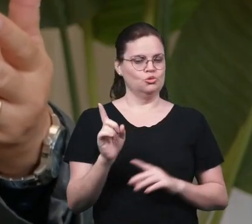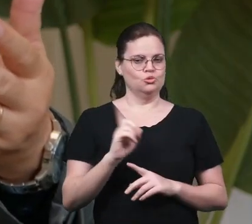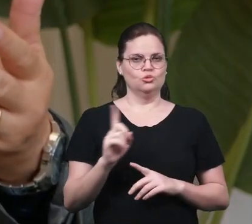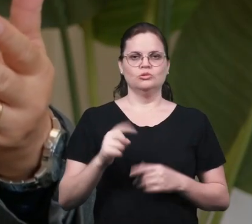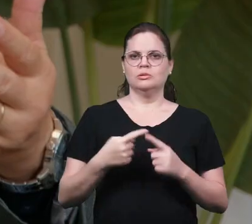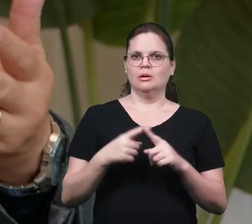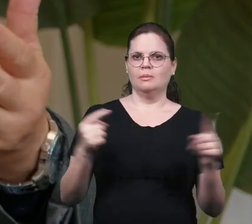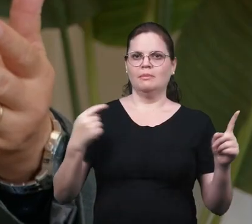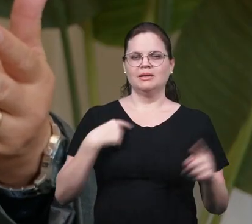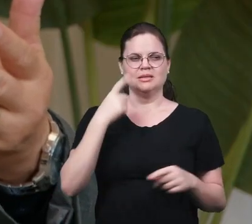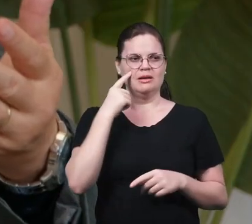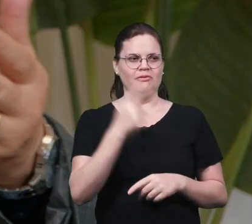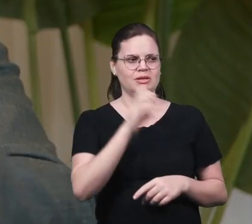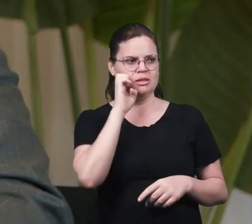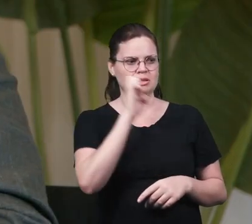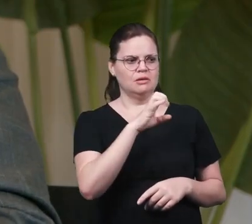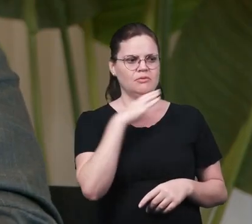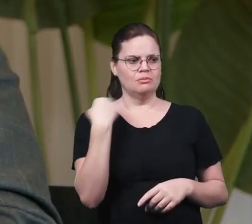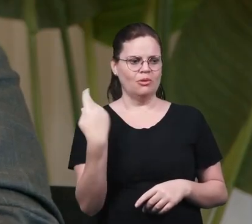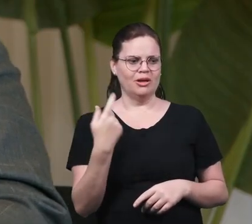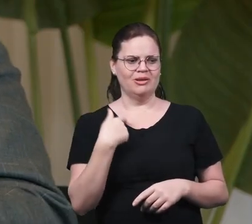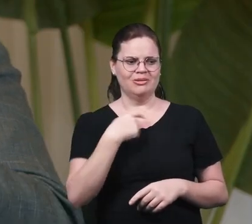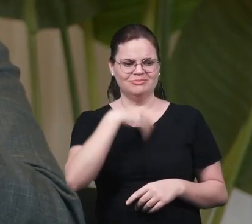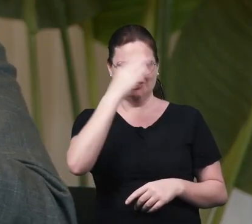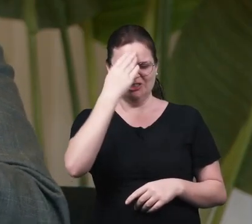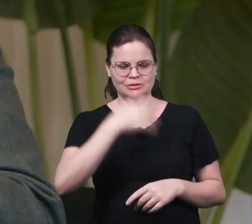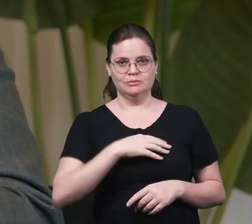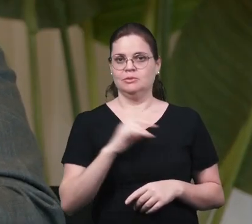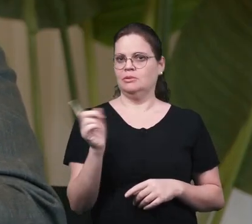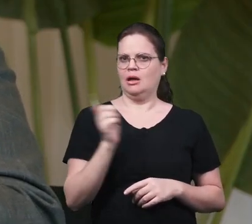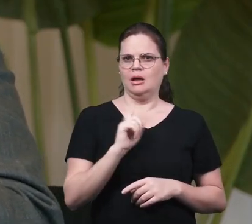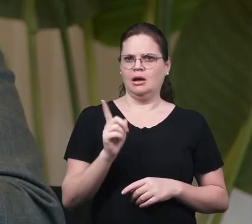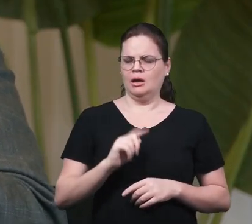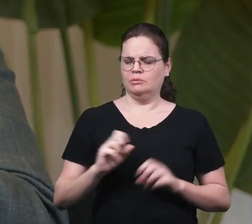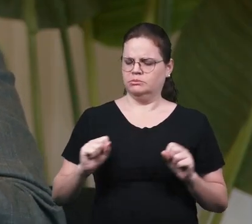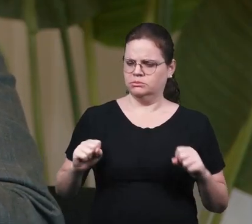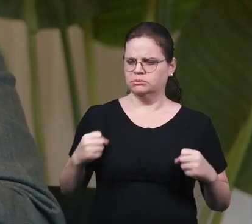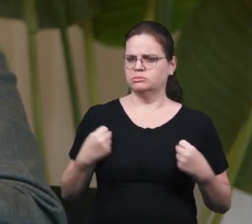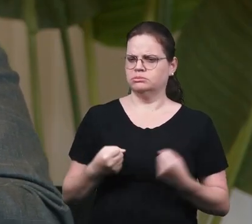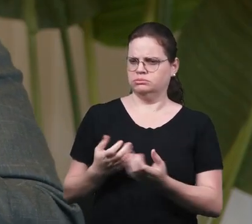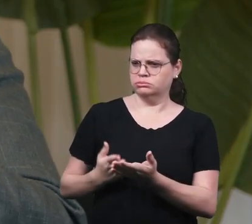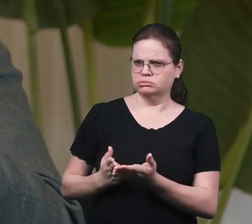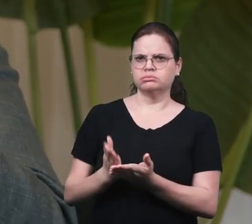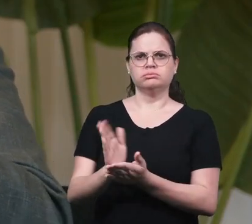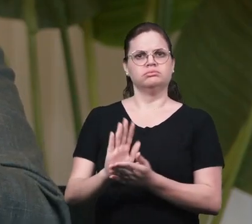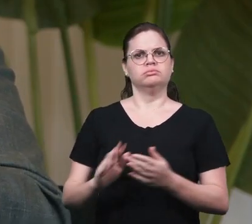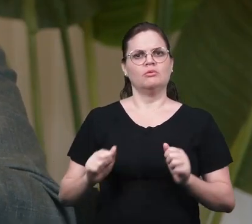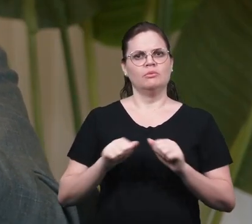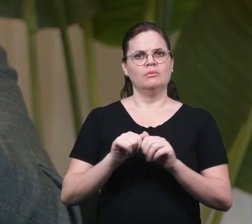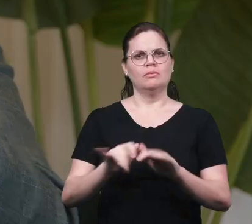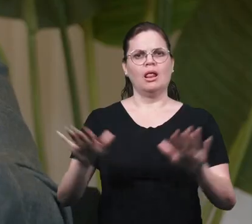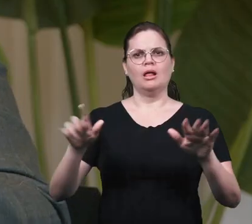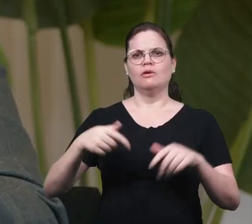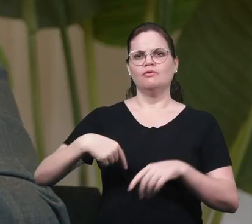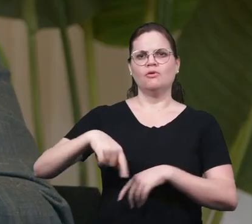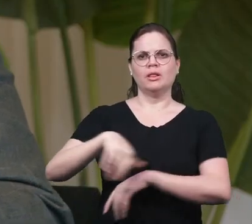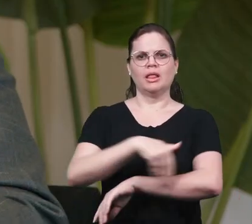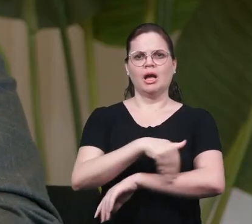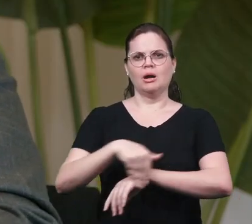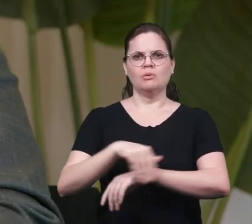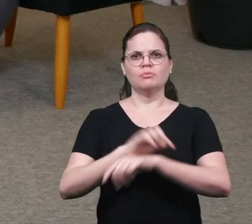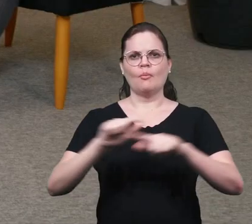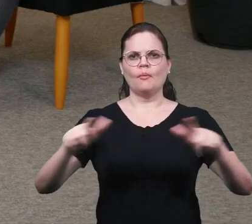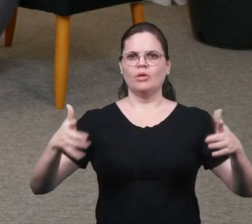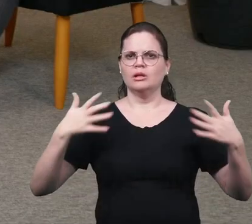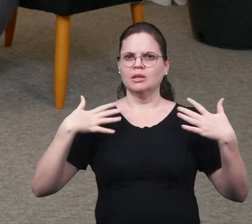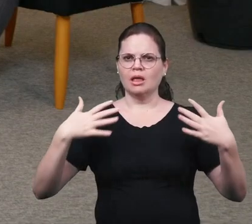pela morte de Estevão. Pelo contrário, de sair para as ruas, para o deserto,